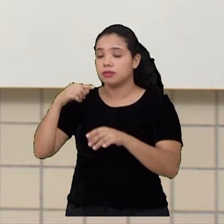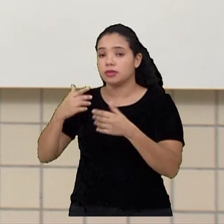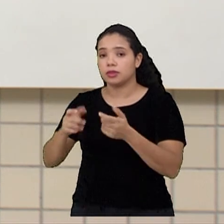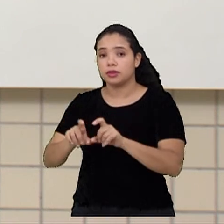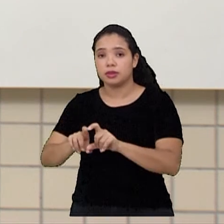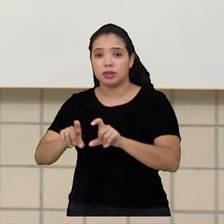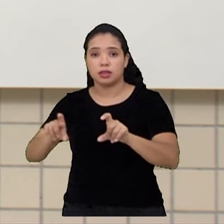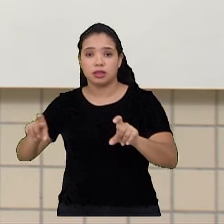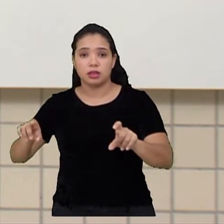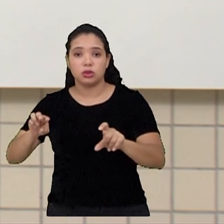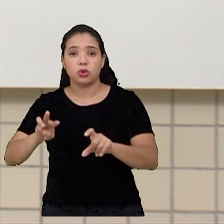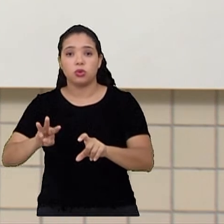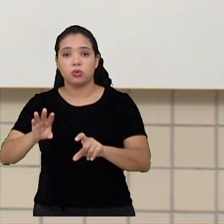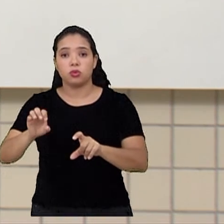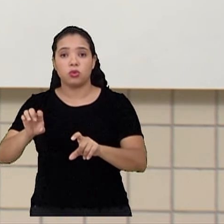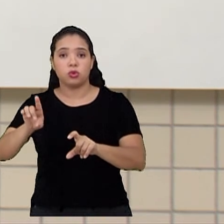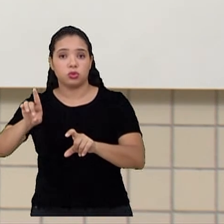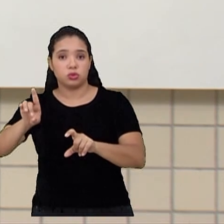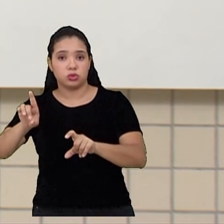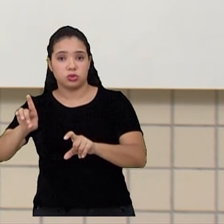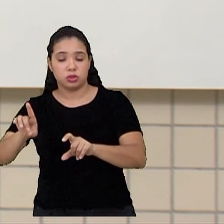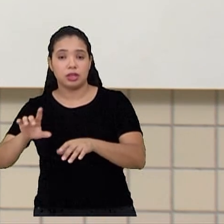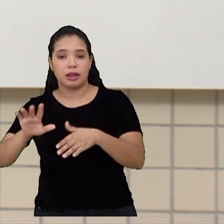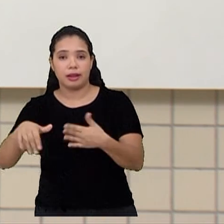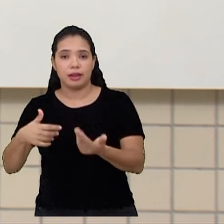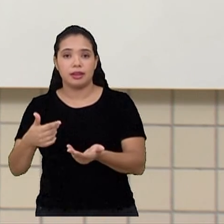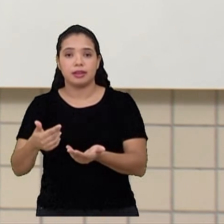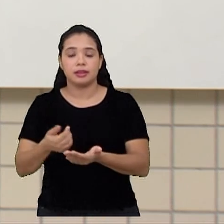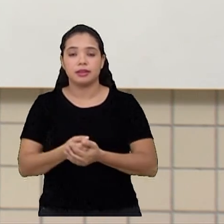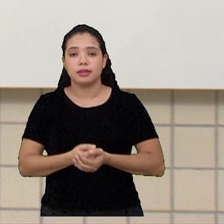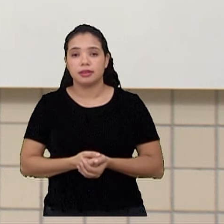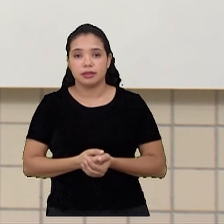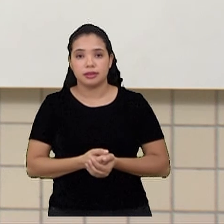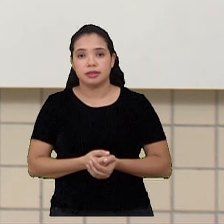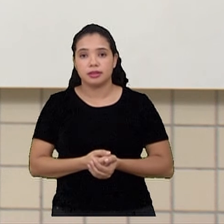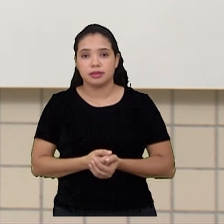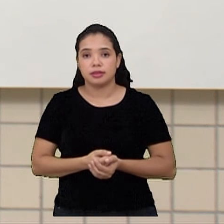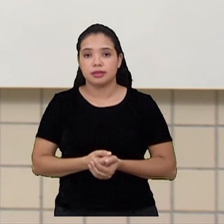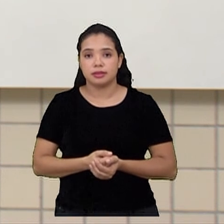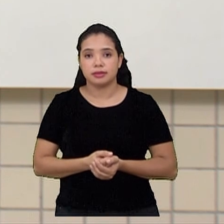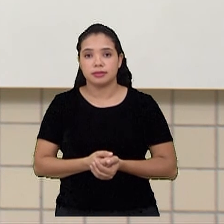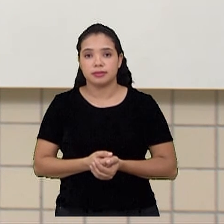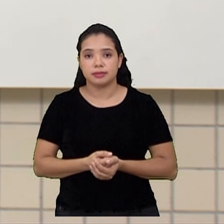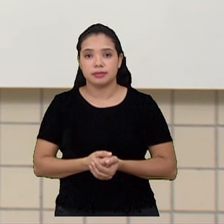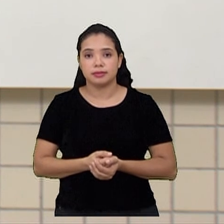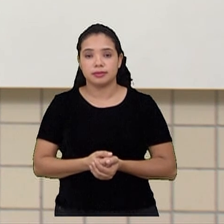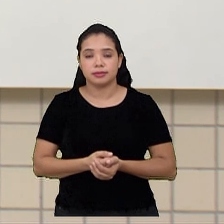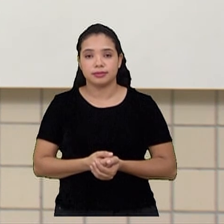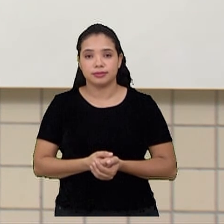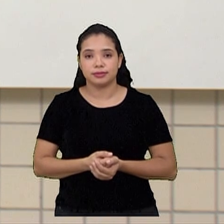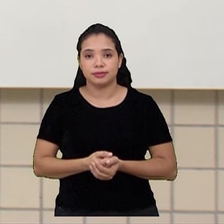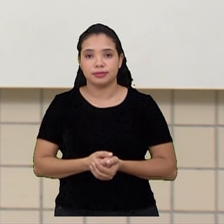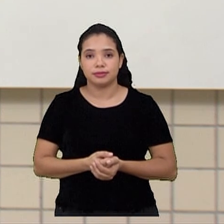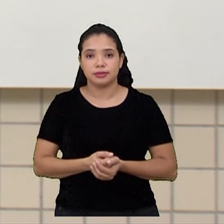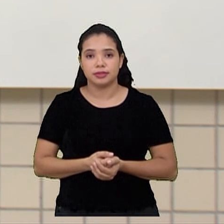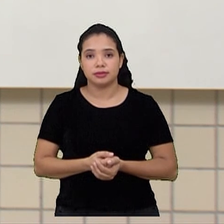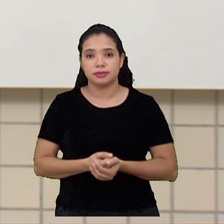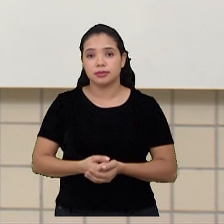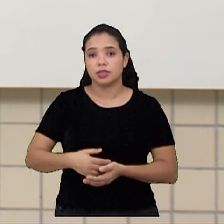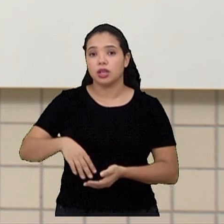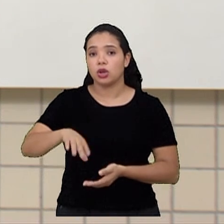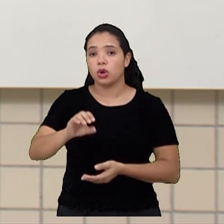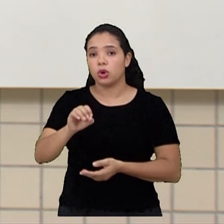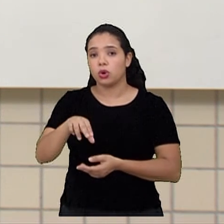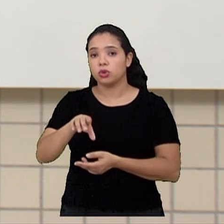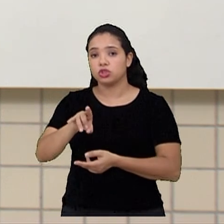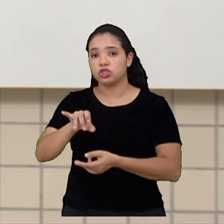would. Bom, essa então é a nossa second conditional, viu, pessoal? Né? Second conditional, mostrando